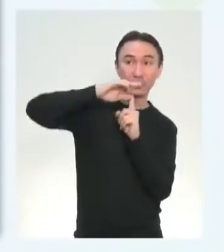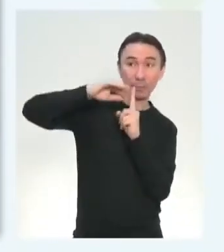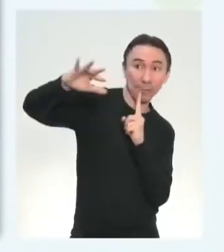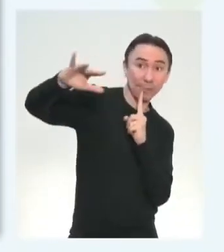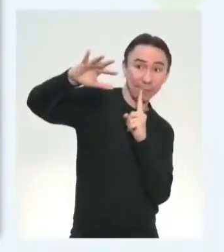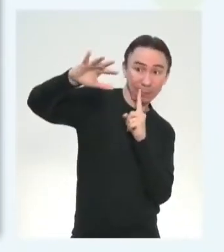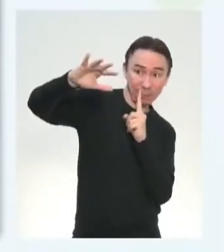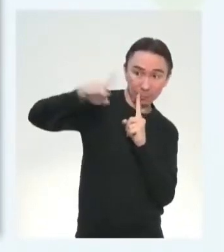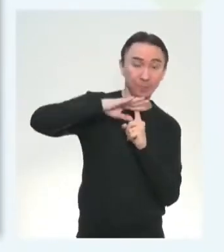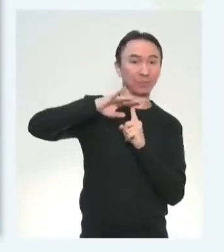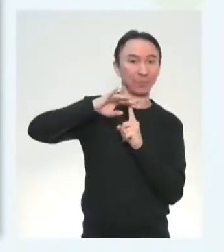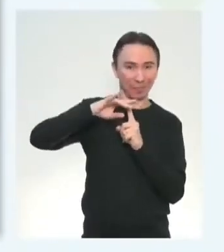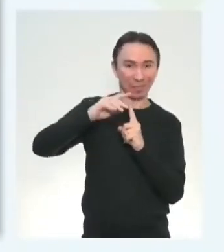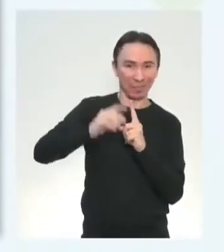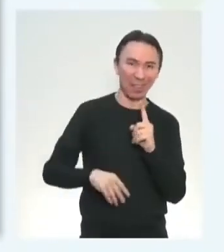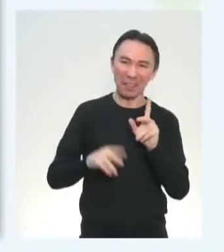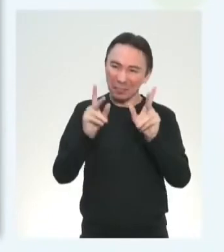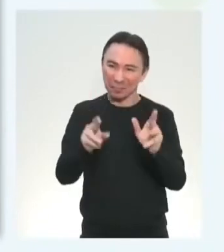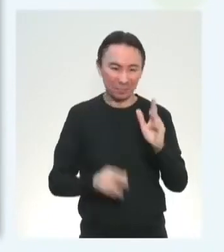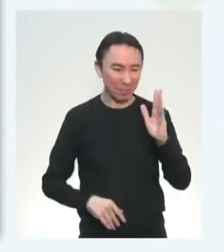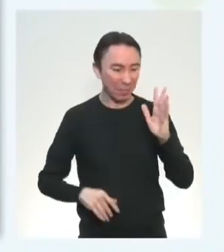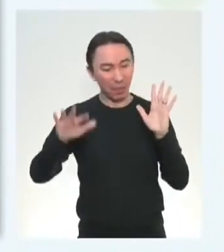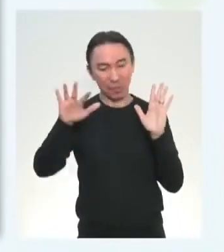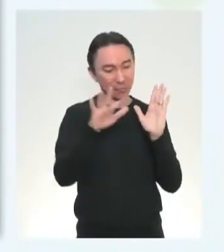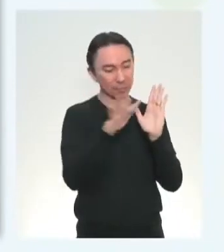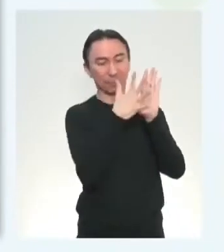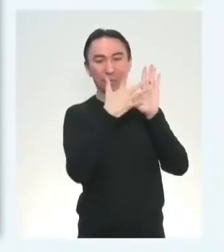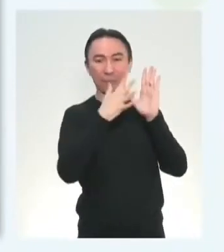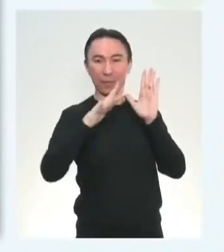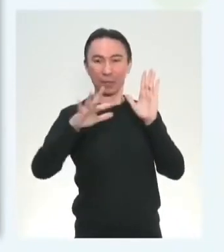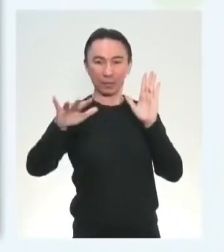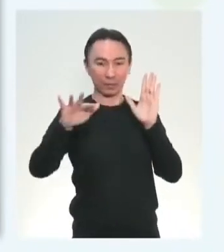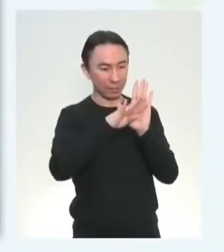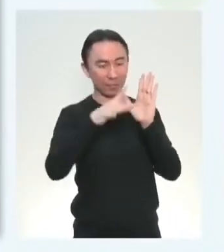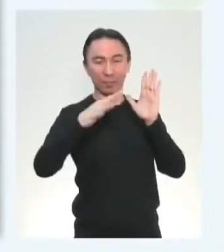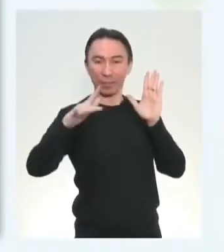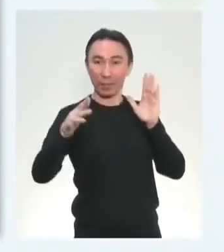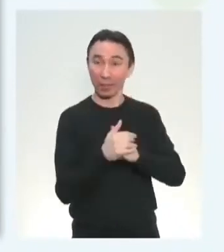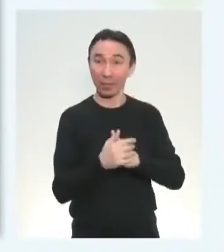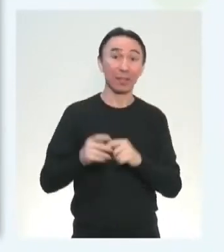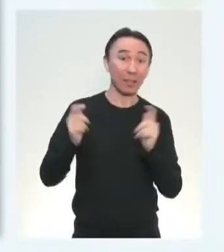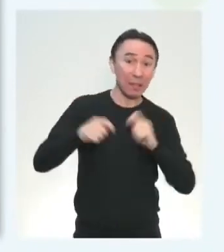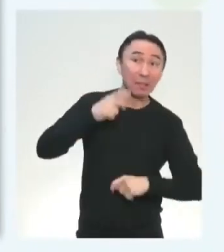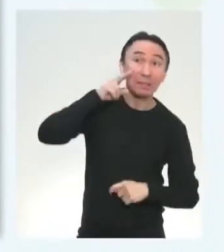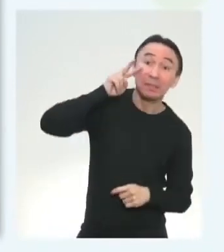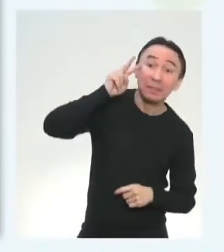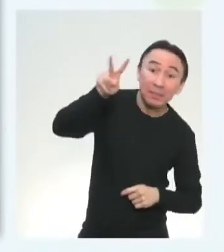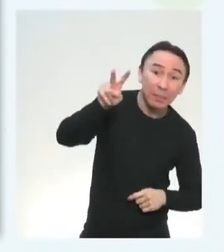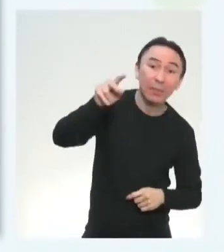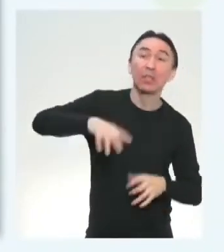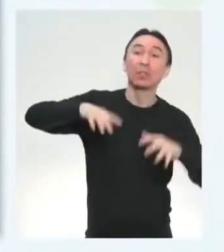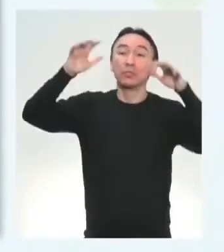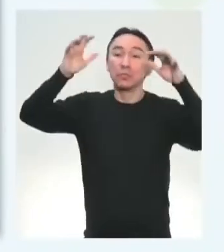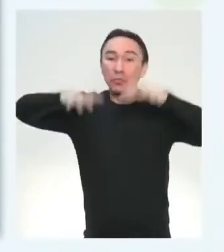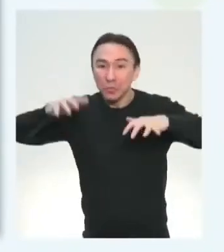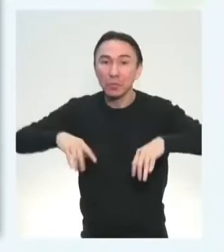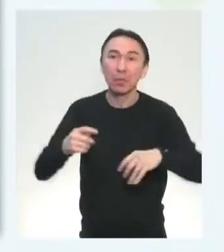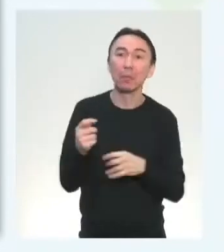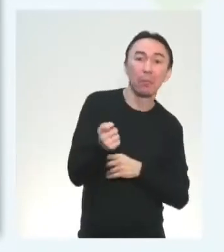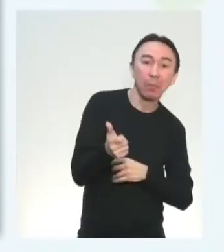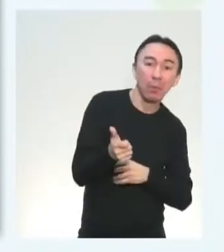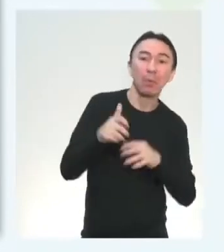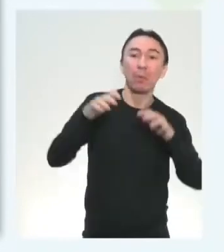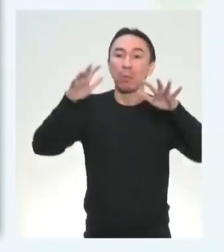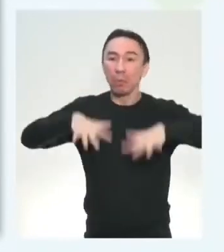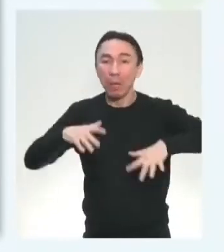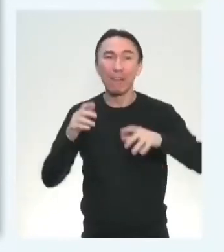denominada refletividade, é correlacionada à intensidade de chuva que está caindo em uma região. As informações